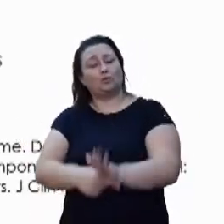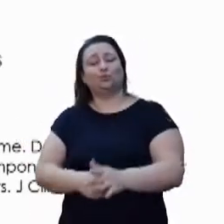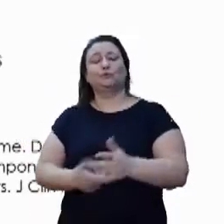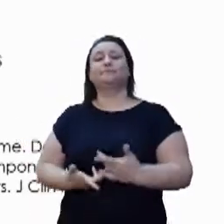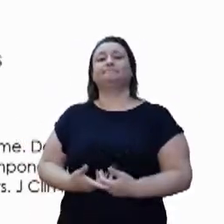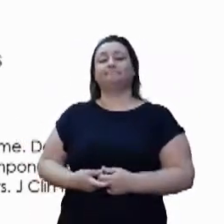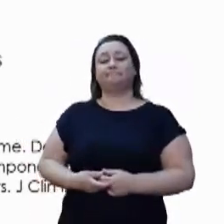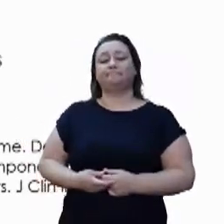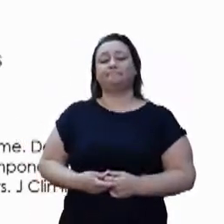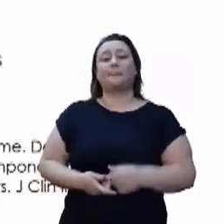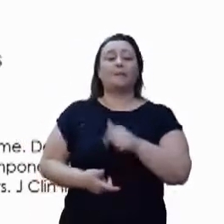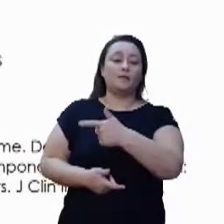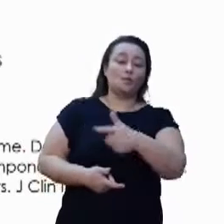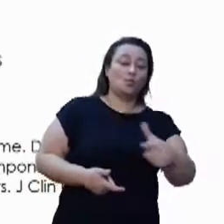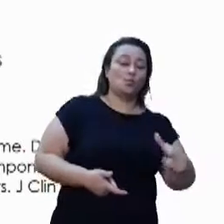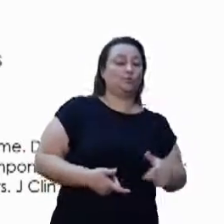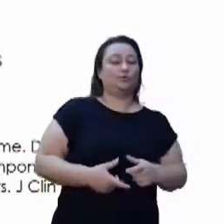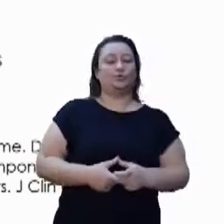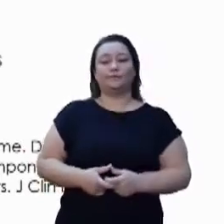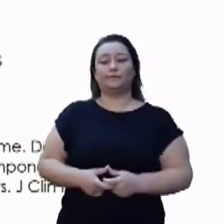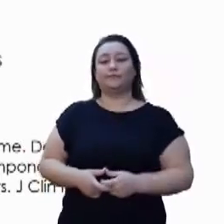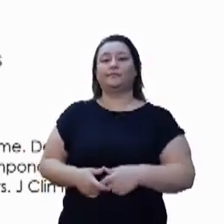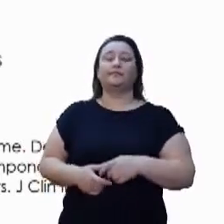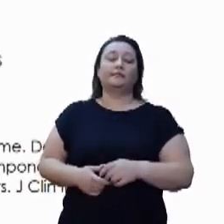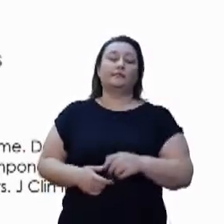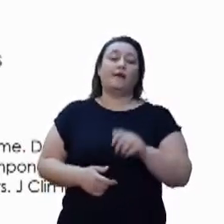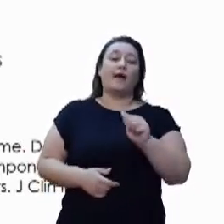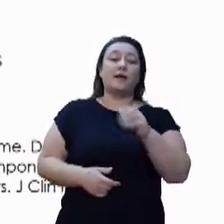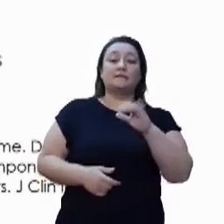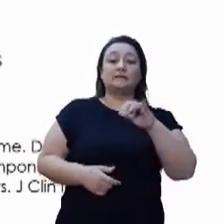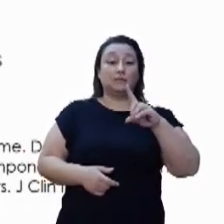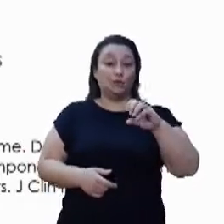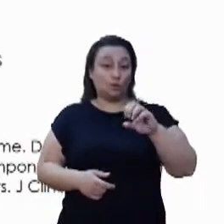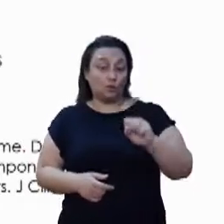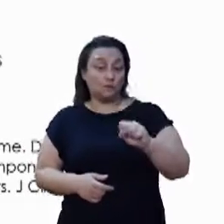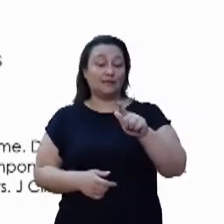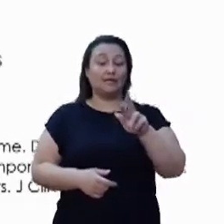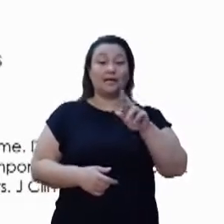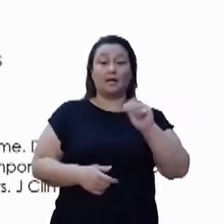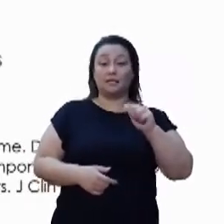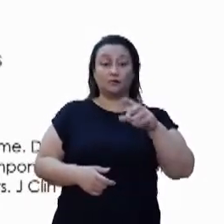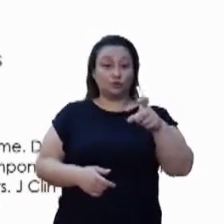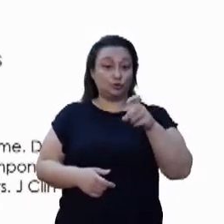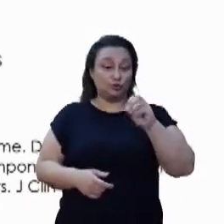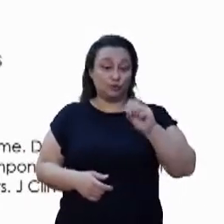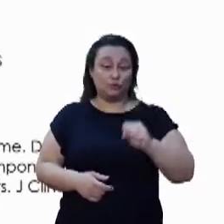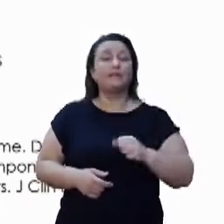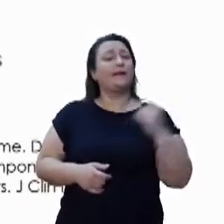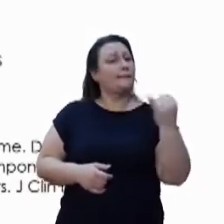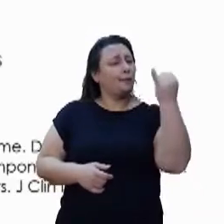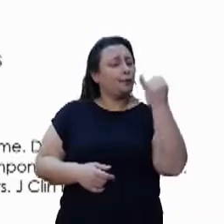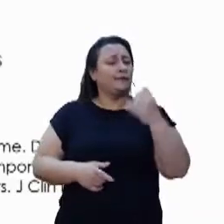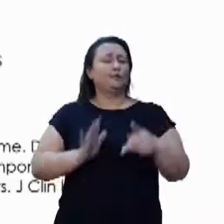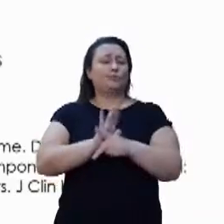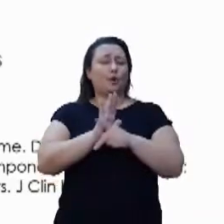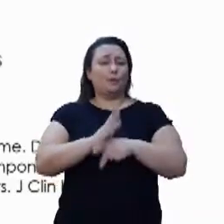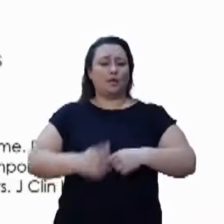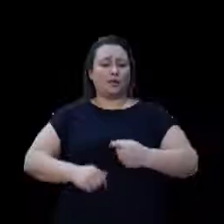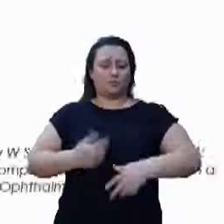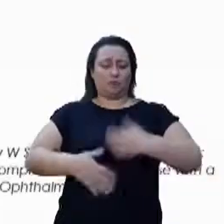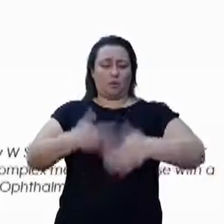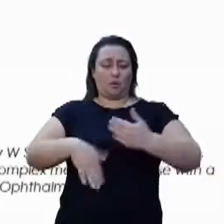esfingosina e outros glicerolípides para ácidos graxos. Então, é uma enzima bastante importante no metabolismo em geral dessa via